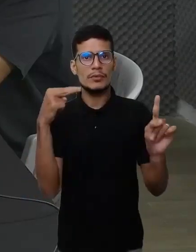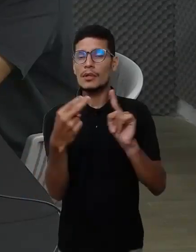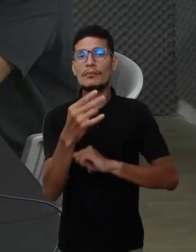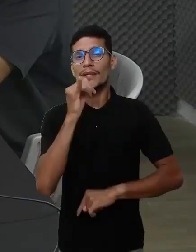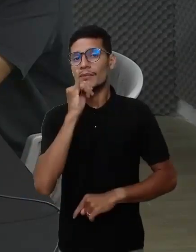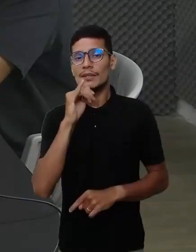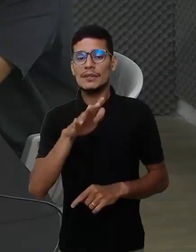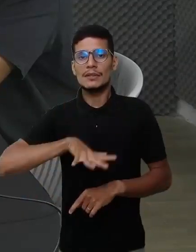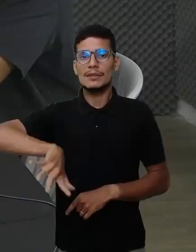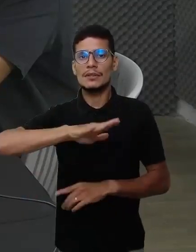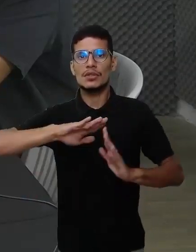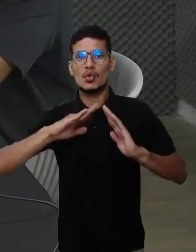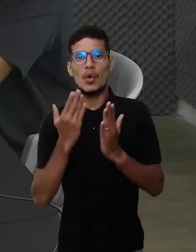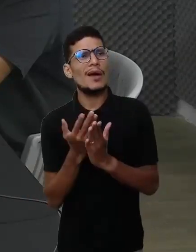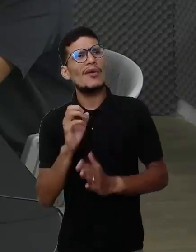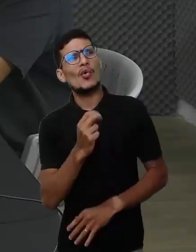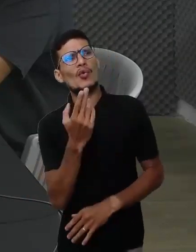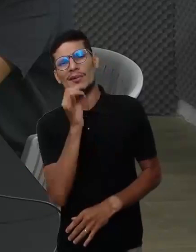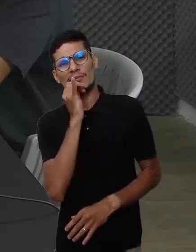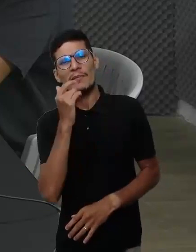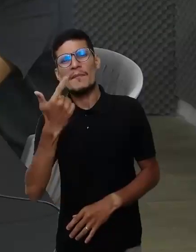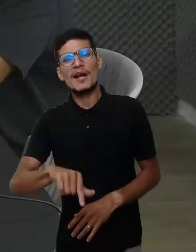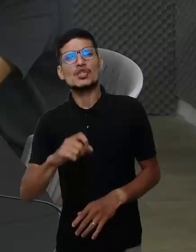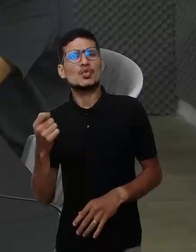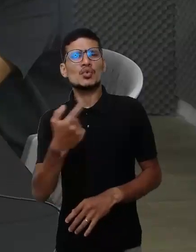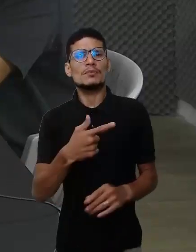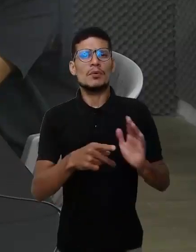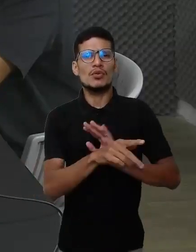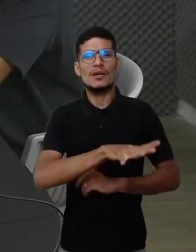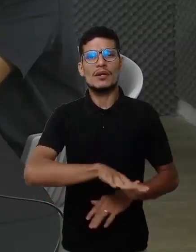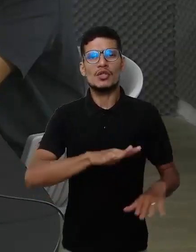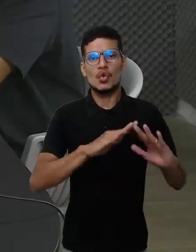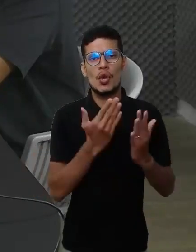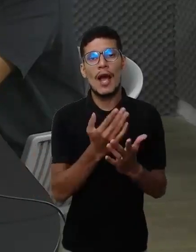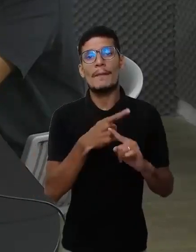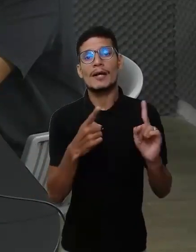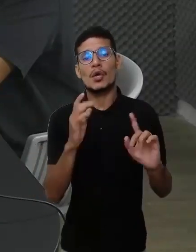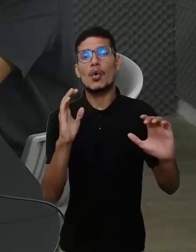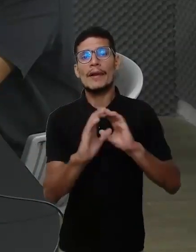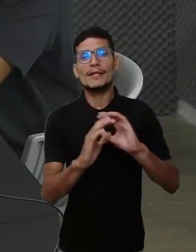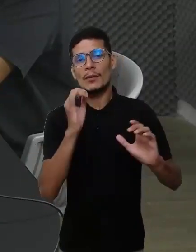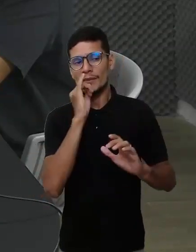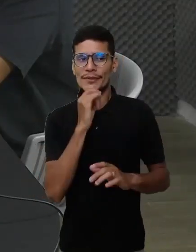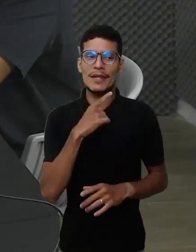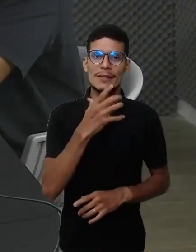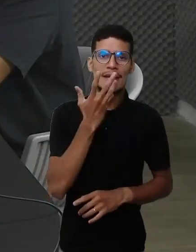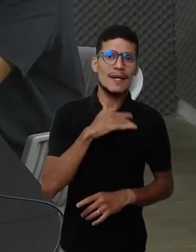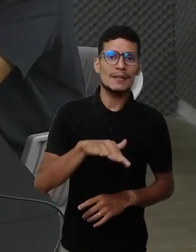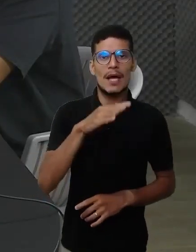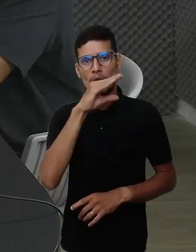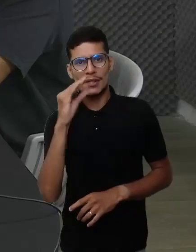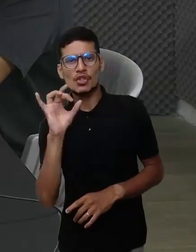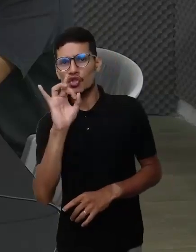do ambiente escolar, ou além do ambiente escolar, mas a comunicação com a qual dialogam crianças e adolescentes, só para fazer um